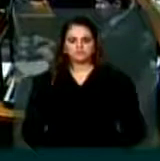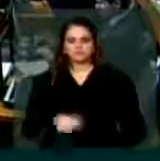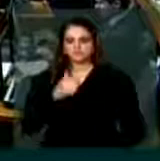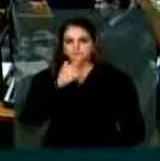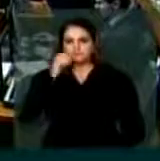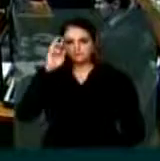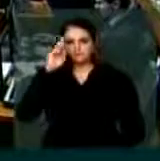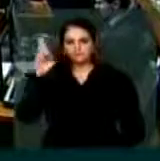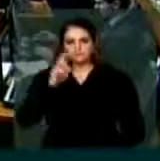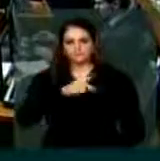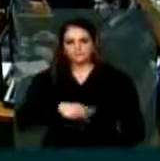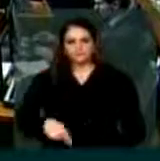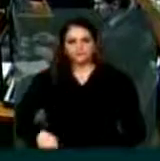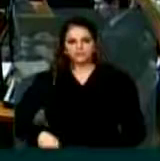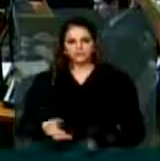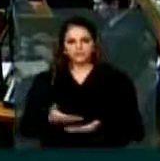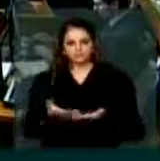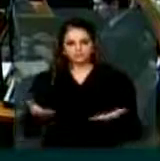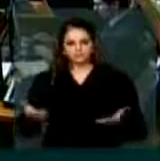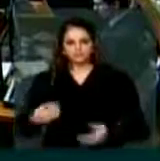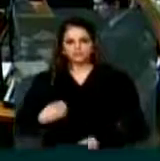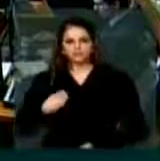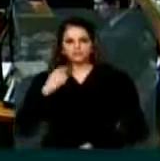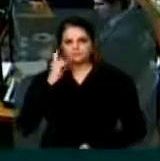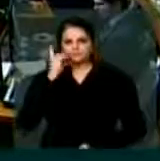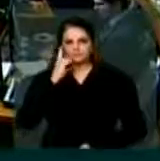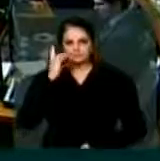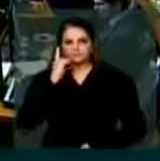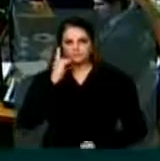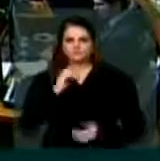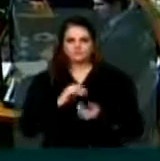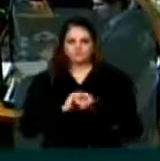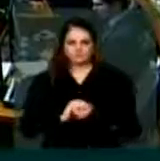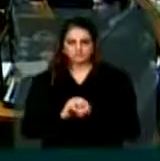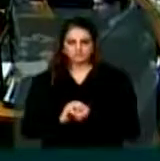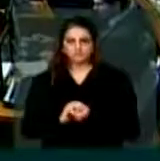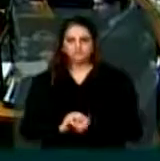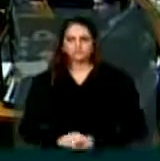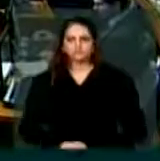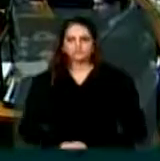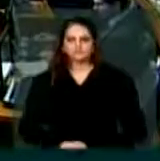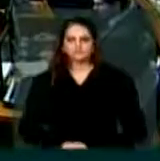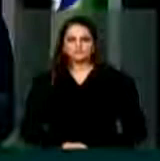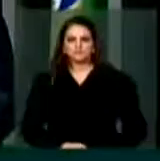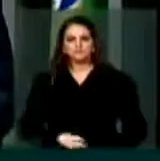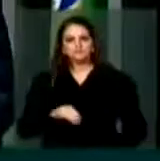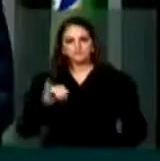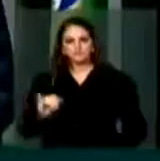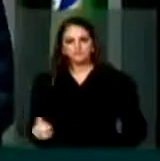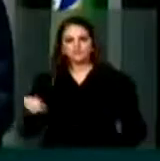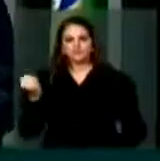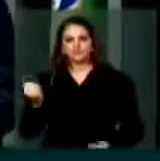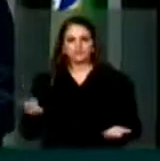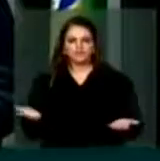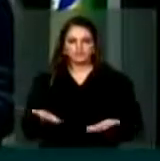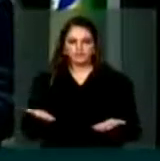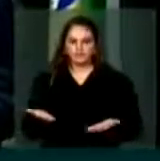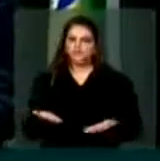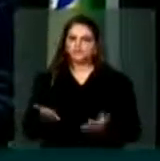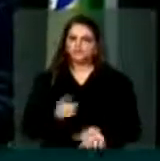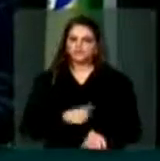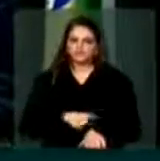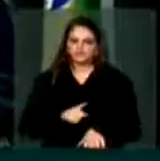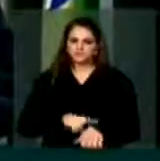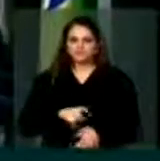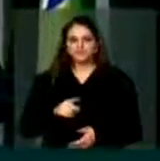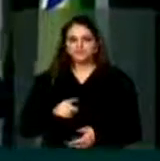Senhor presidente, senhoras e senhores parlamentares, eu quero aproveitar essa minha participação na tribuna na